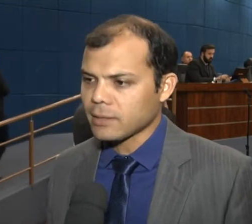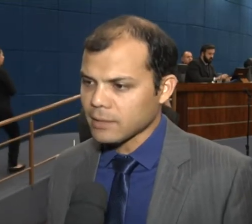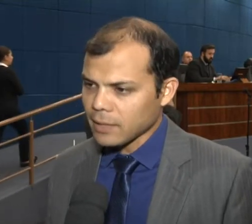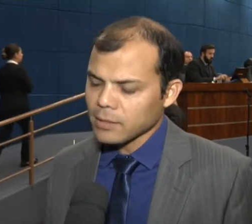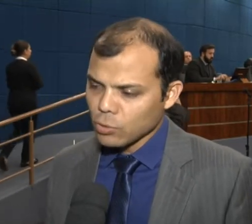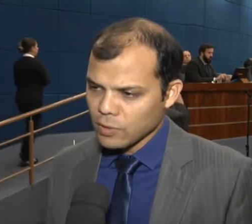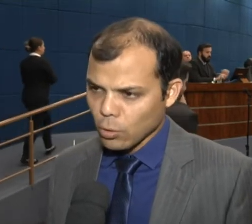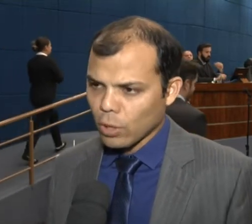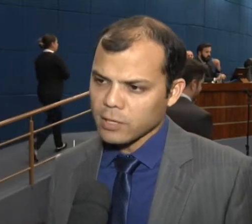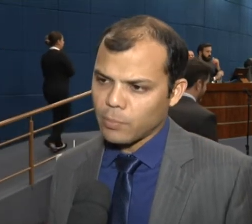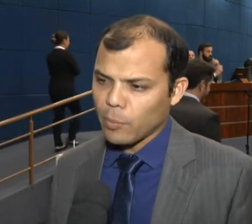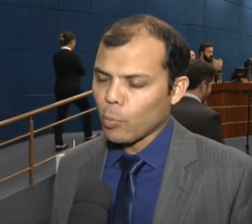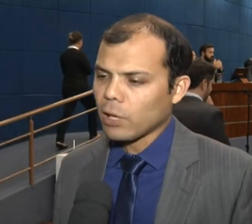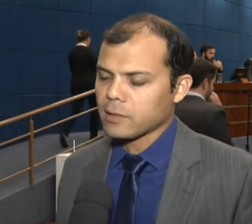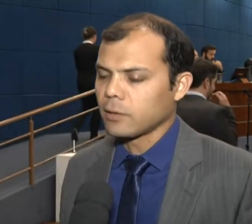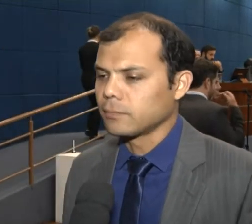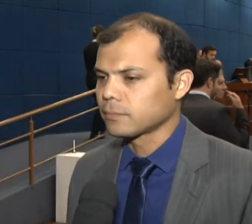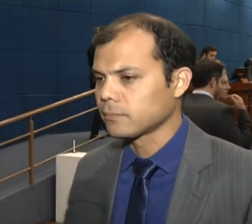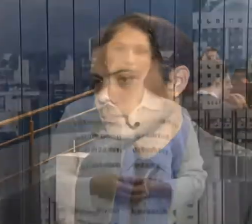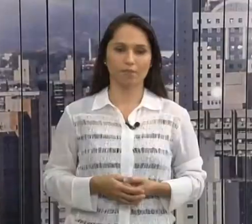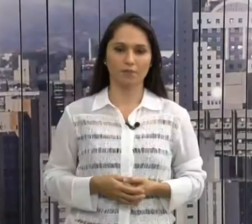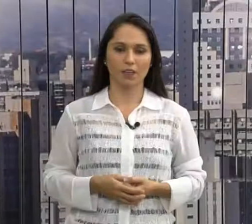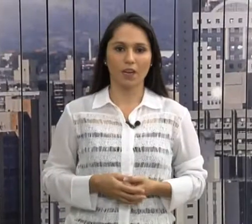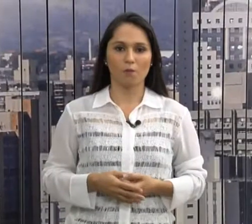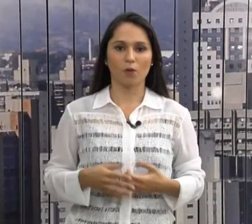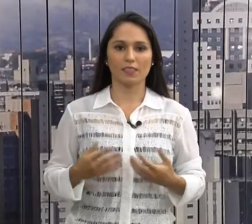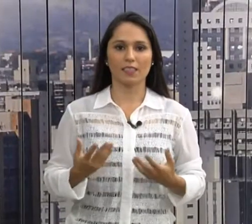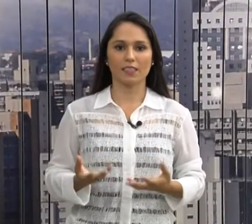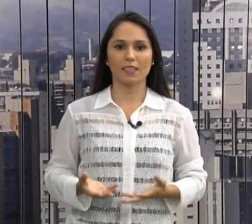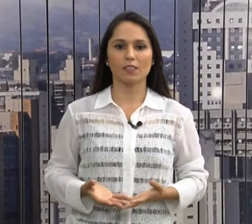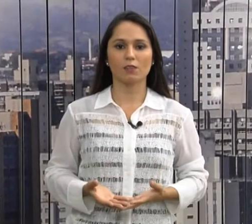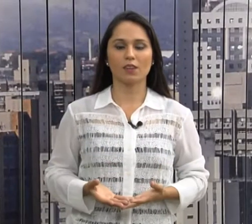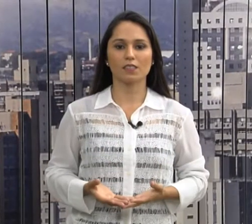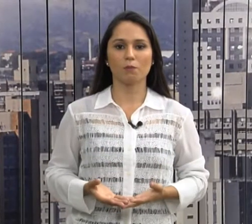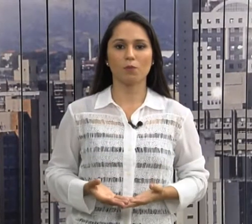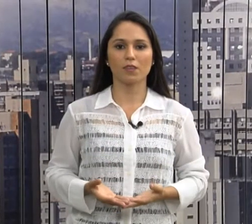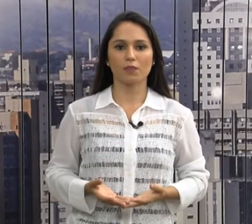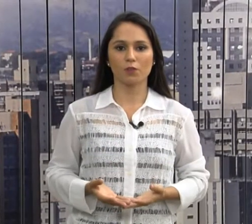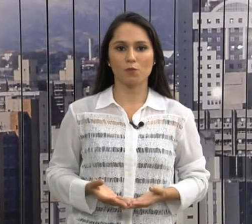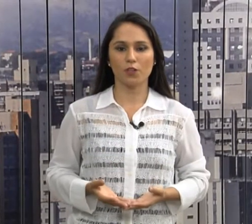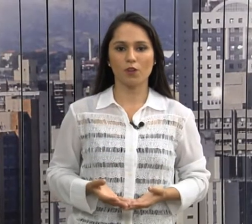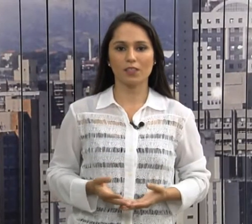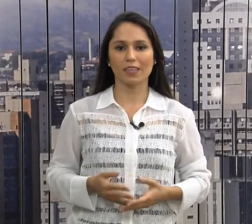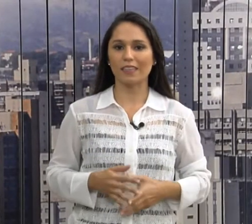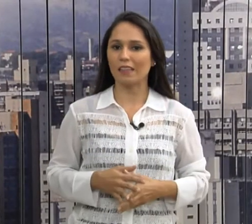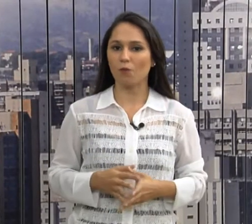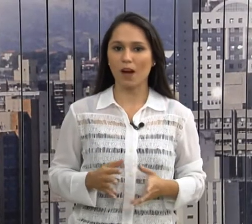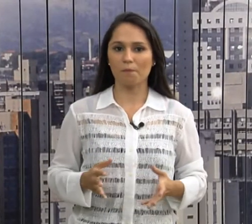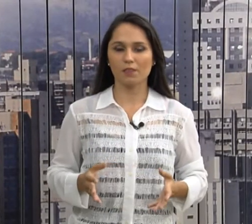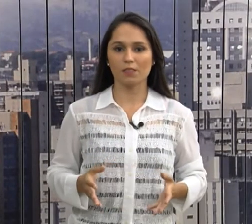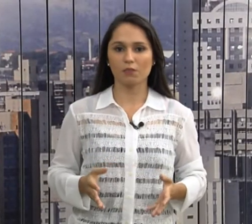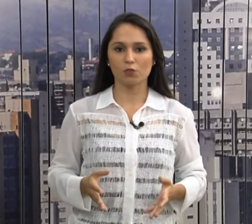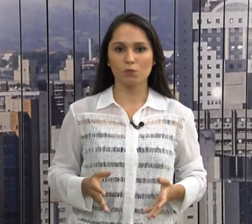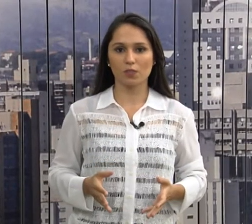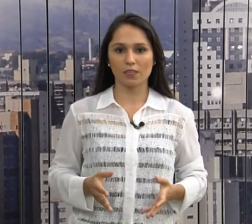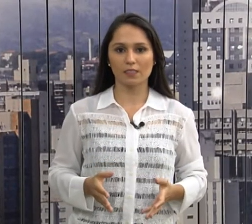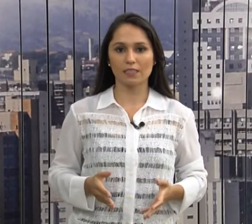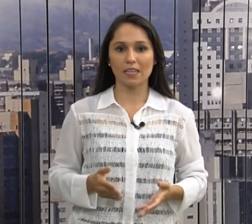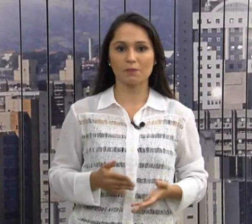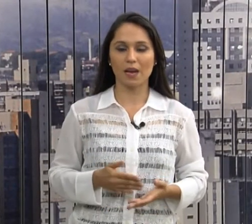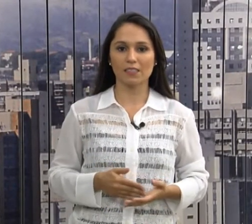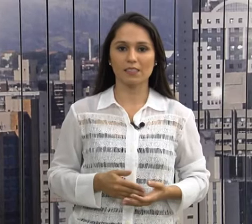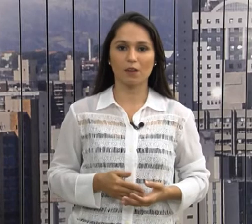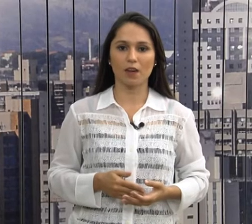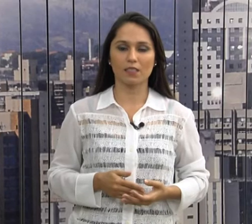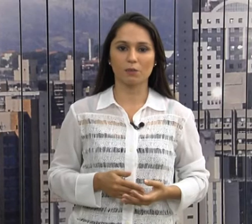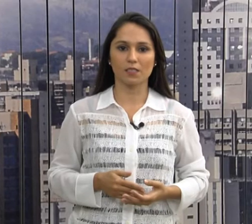essa sensação de segurança para a população. Bom, a Secretaria de Segurança Pública informou em nota que não há previsão de mudanças